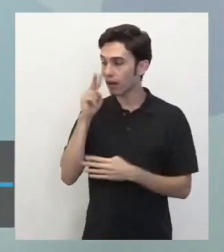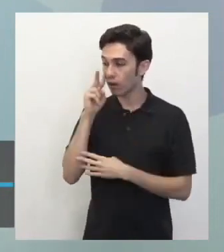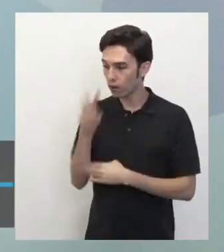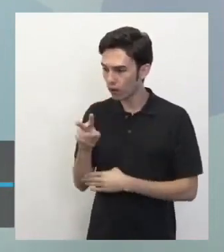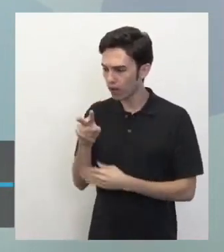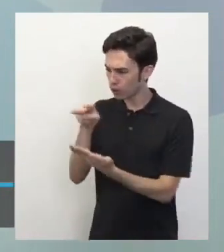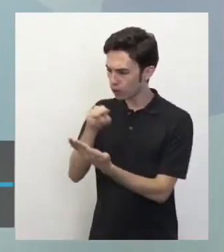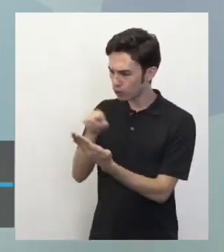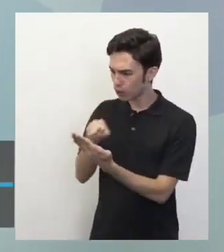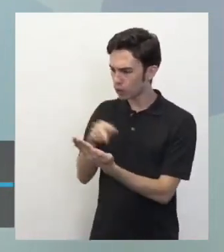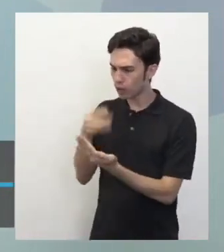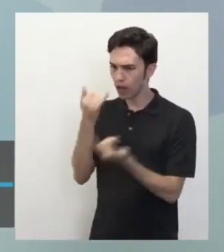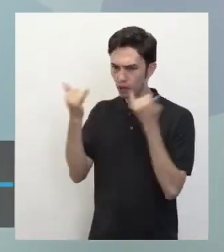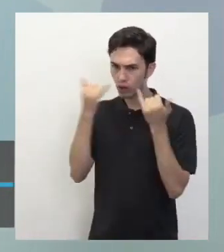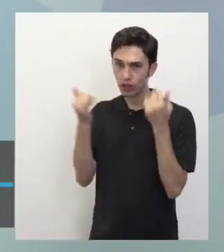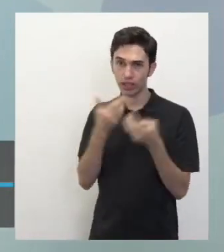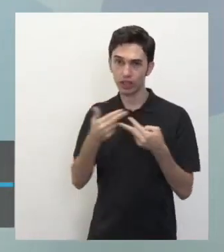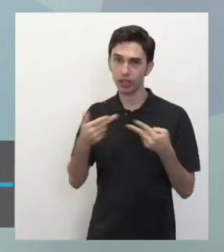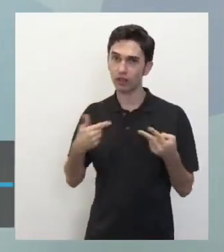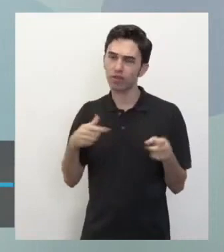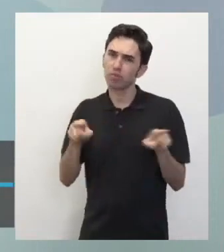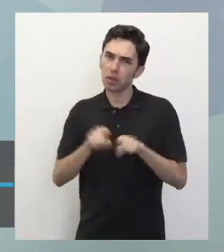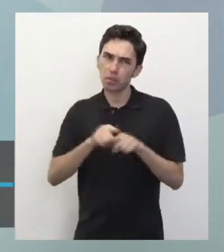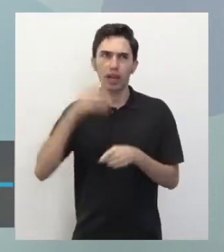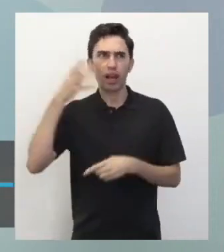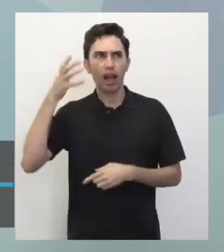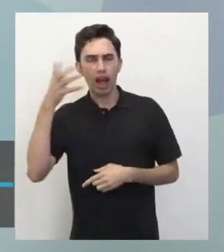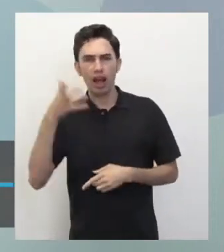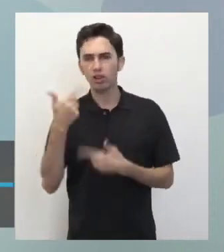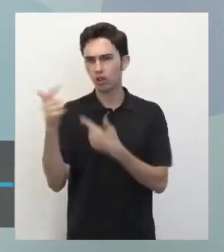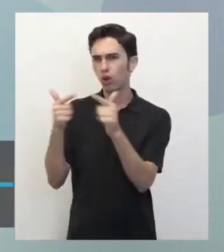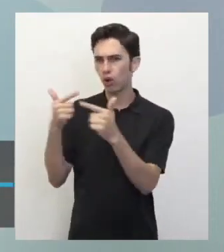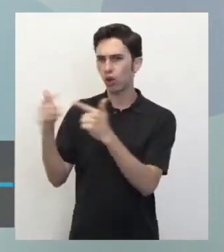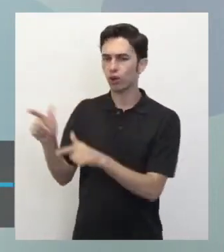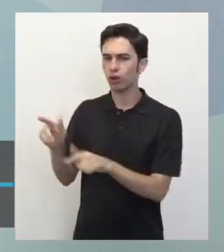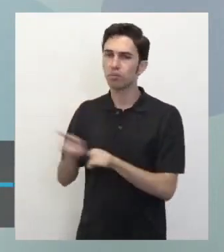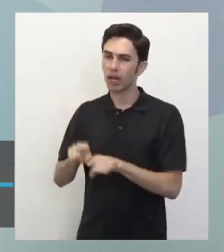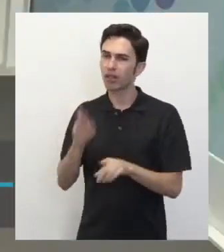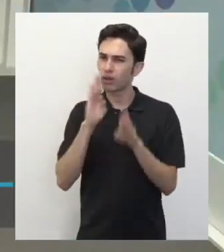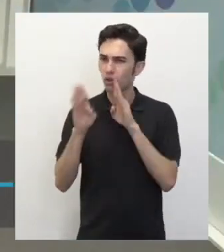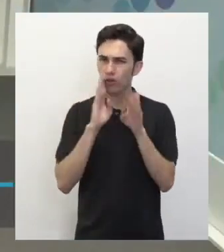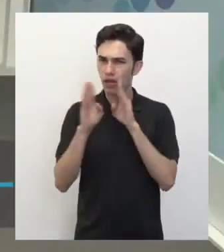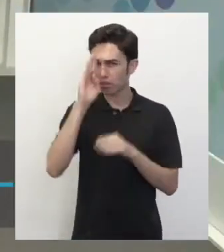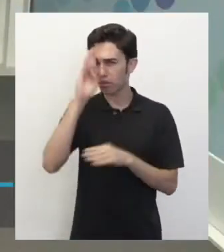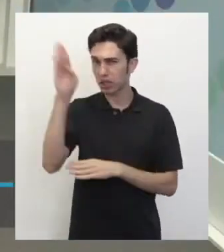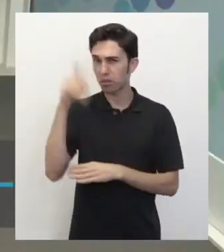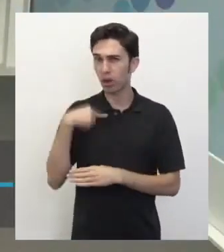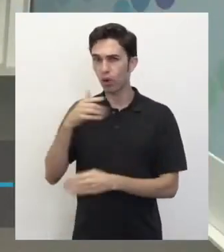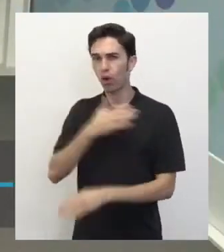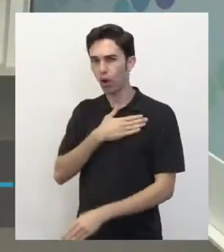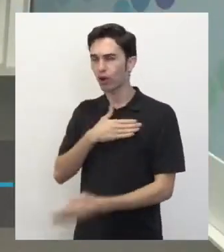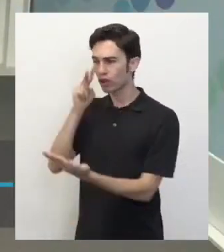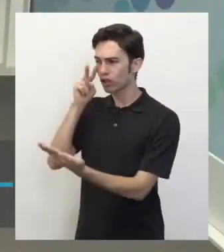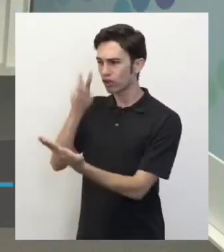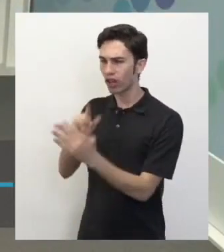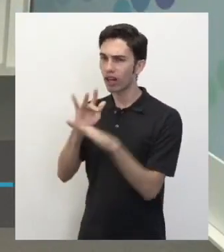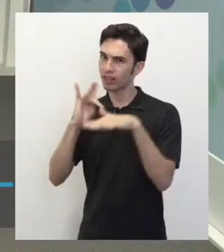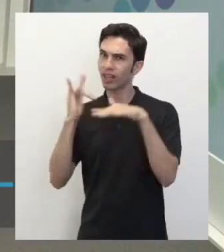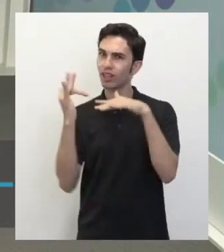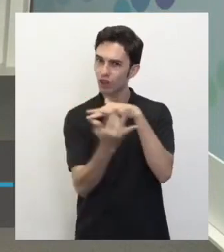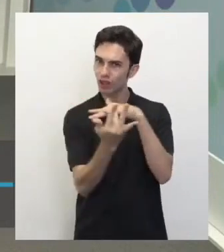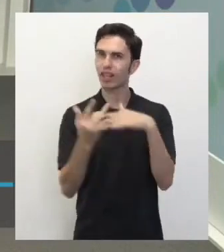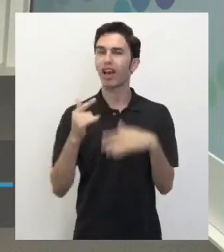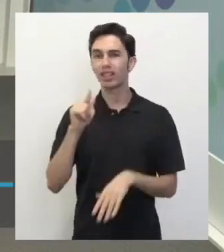vou me atualizando mais rápido, além de rádio, essas coisas. Mas eu acabei colocando no Face. Ah, então você sigo muito, gosta muito de redes sociais, se informa pelas